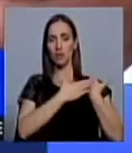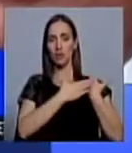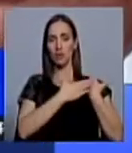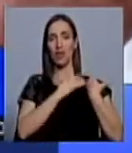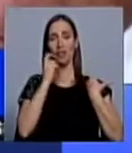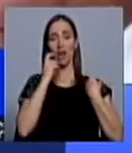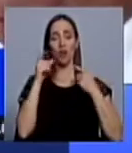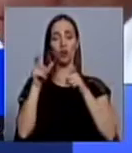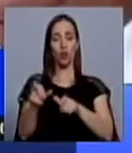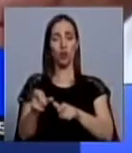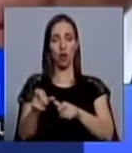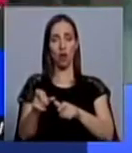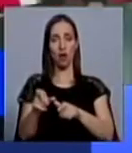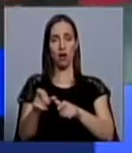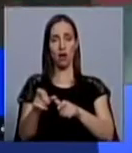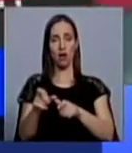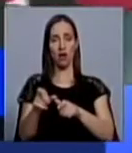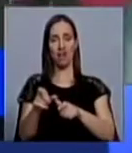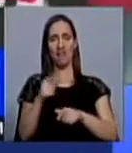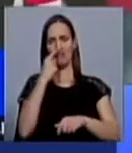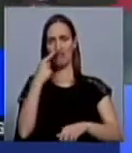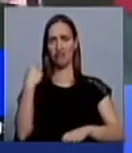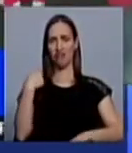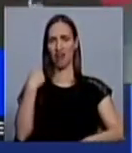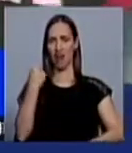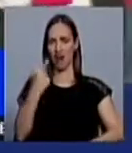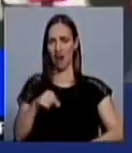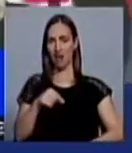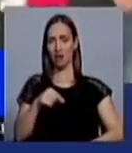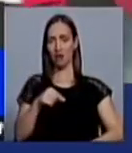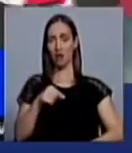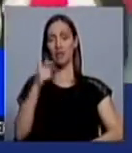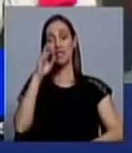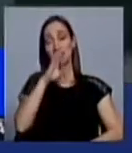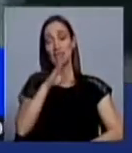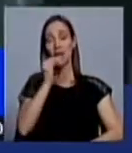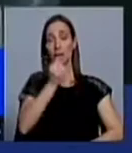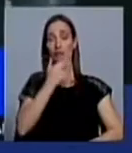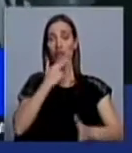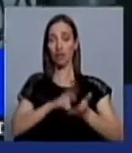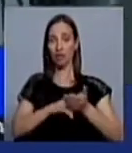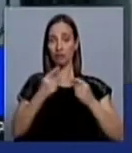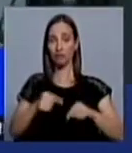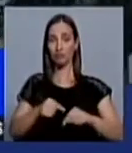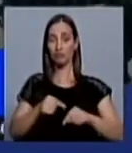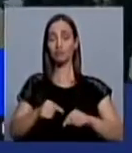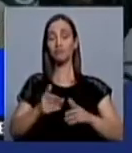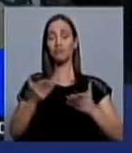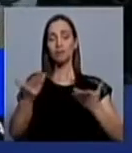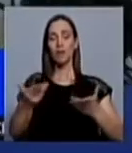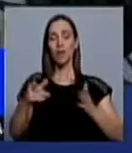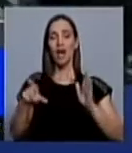reguladores? Falham aqui também alguma situação na eventualidade de se confirmarem os crimes? Bom, a lei